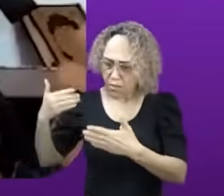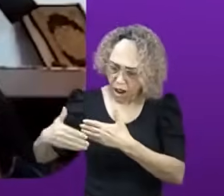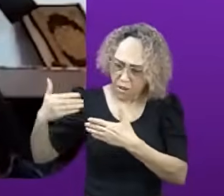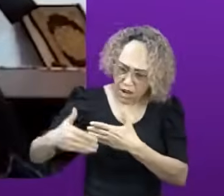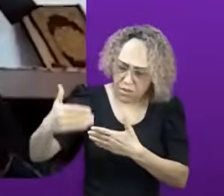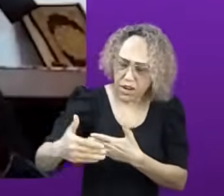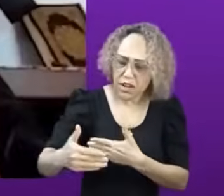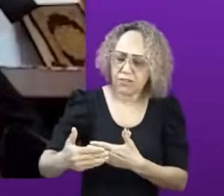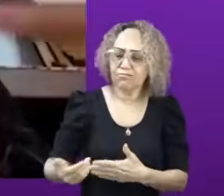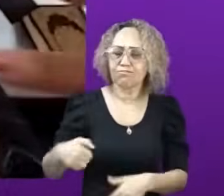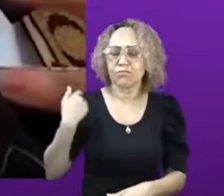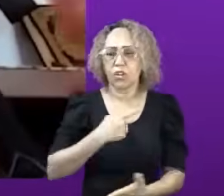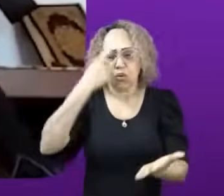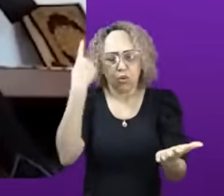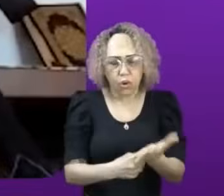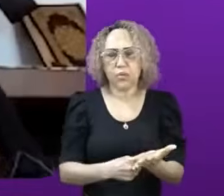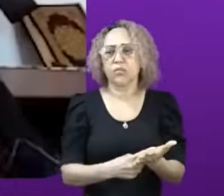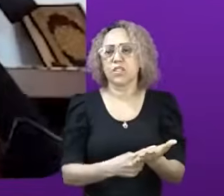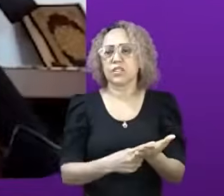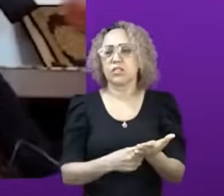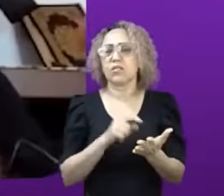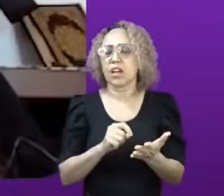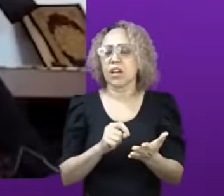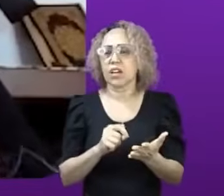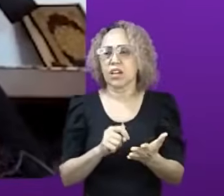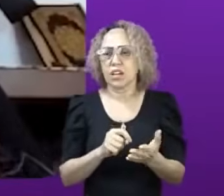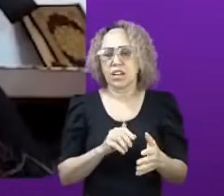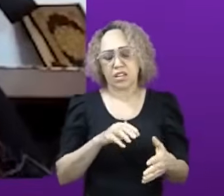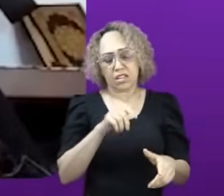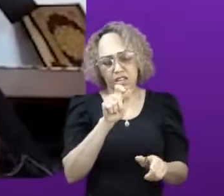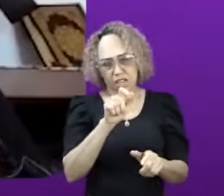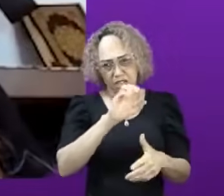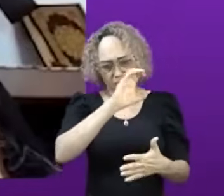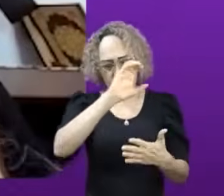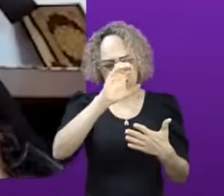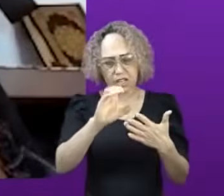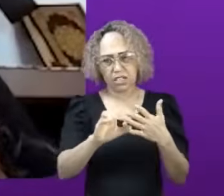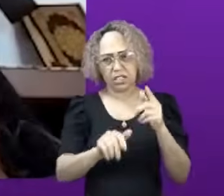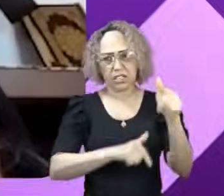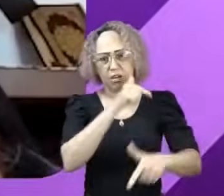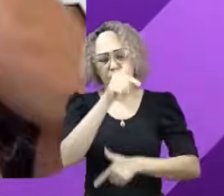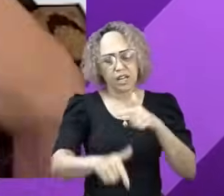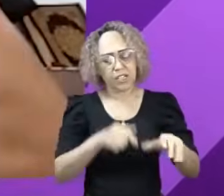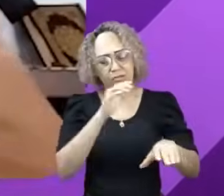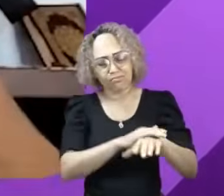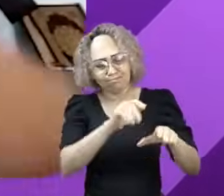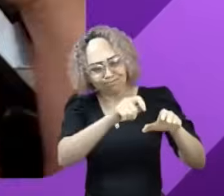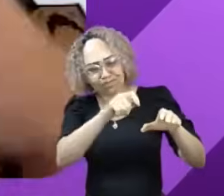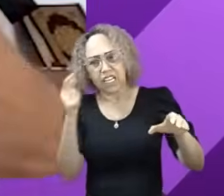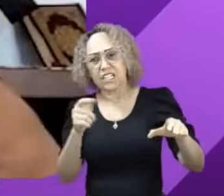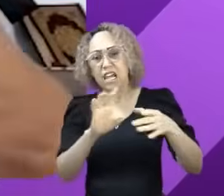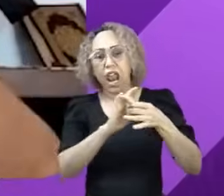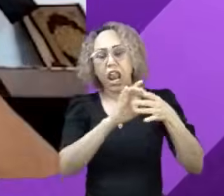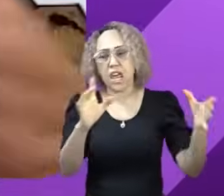nosso compromisso com a emancipação dessa classe que a gente pertence e fazer da nossa arte